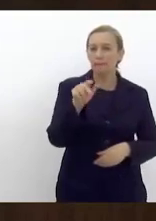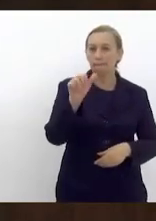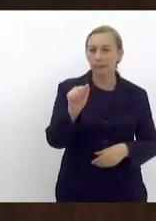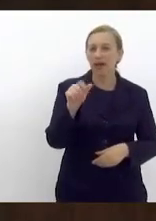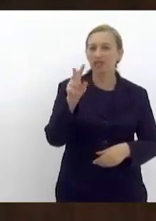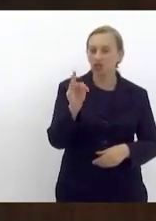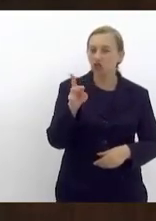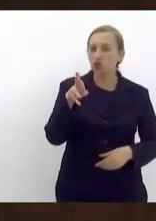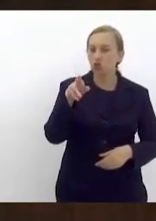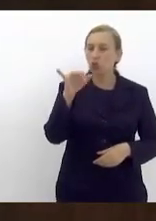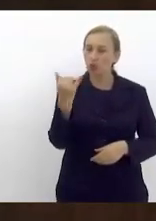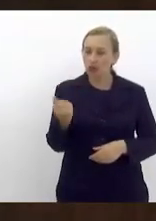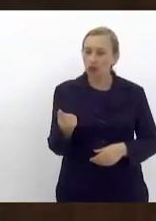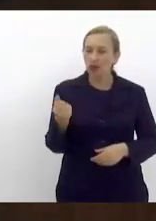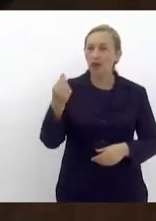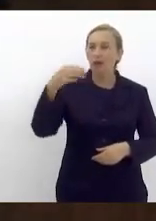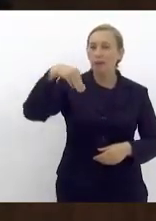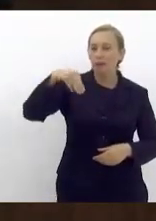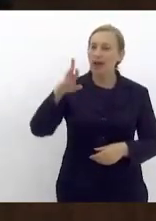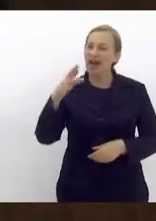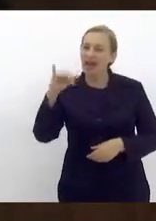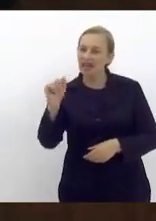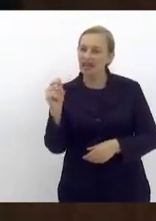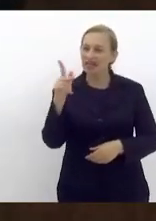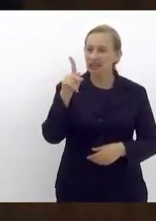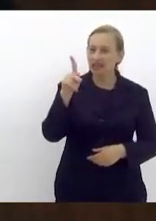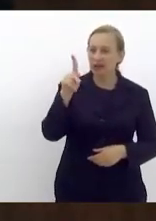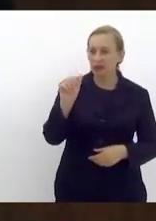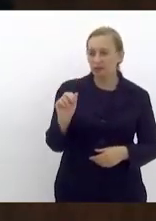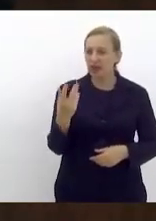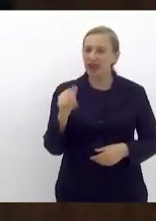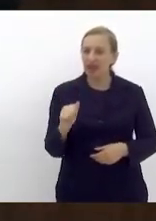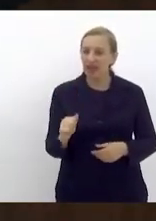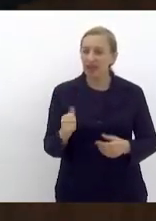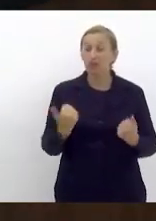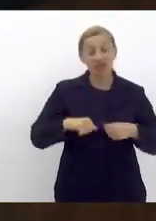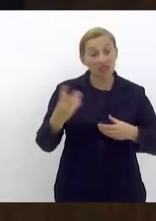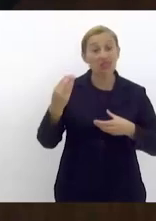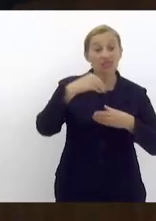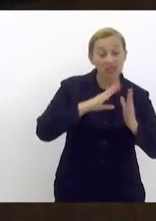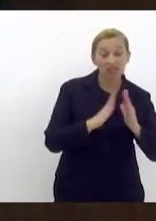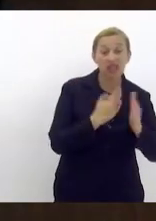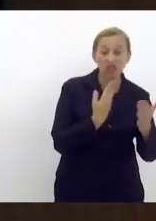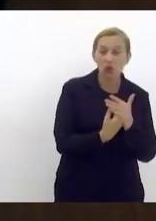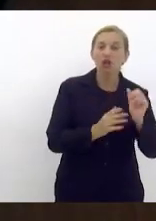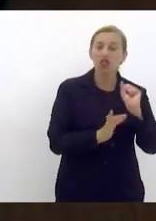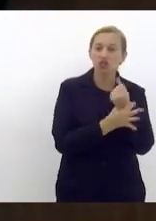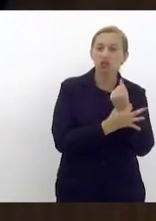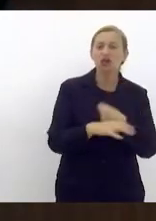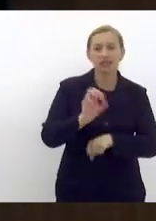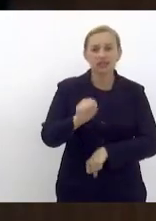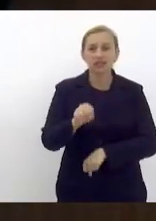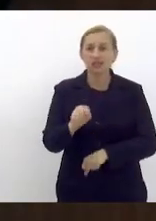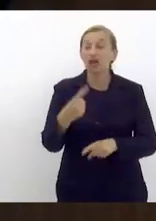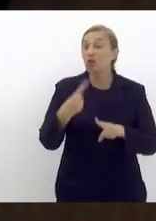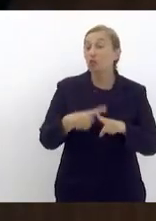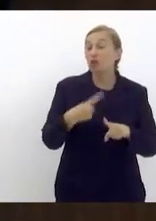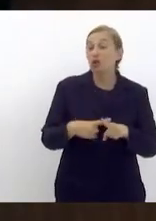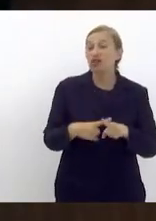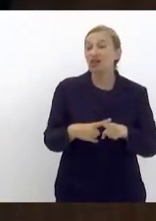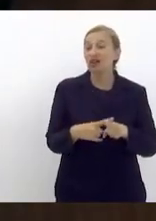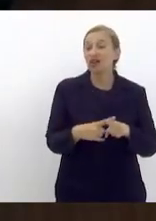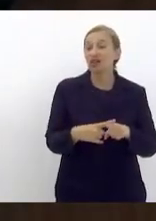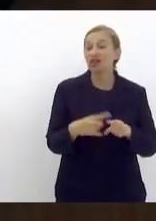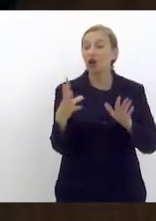A presença da polícia passa uma sensação de segurança. Nós precisamos sim, porque está virando modinha no